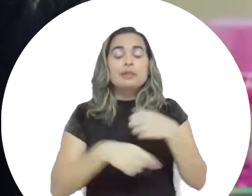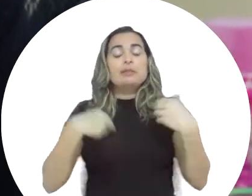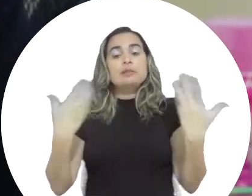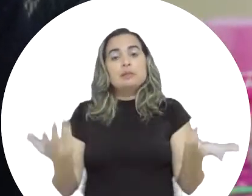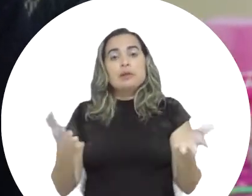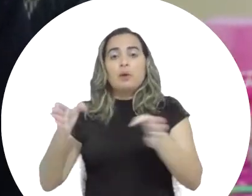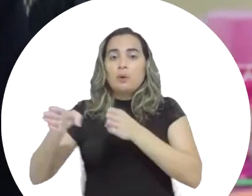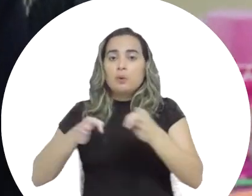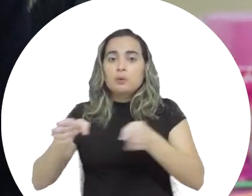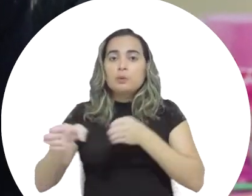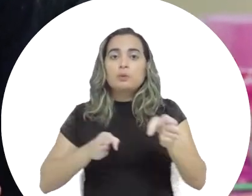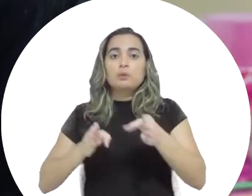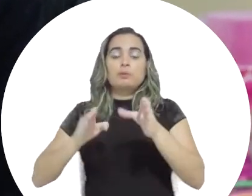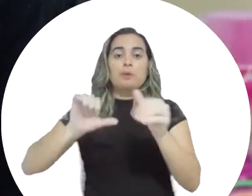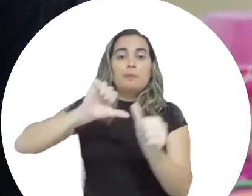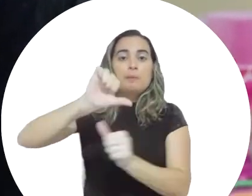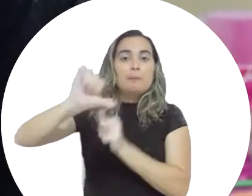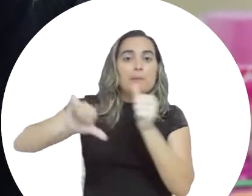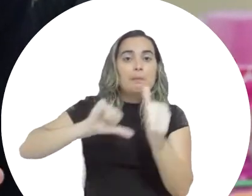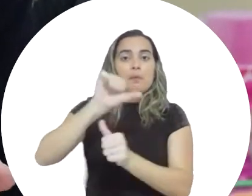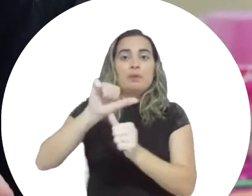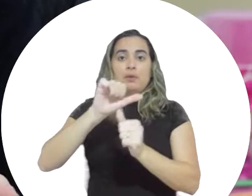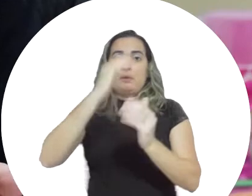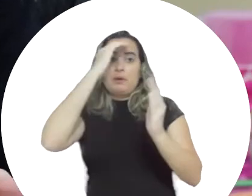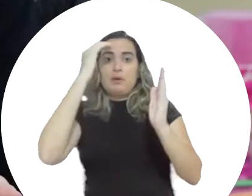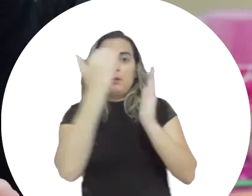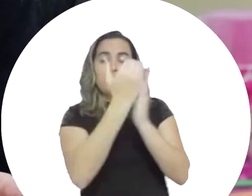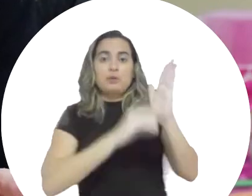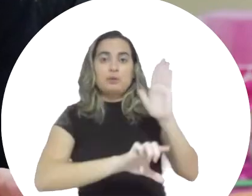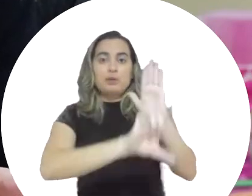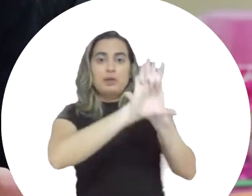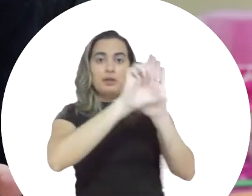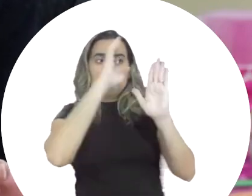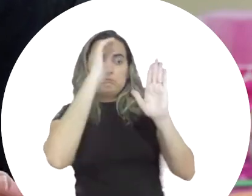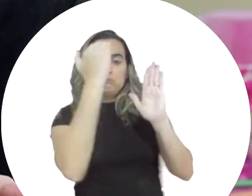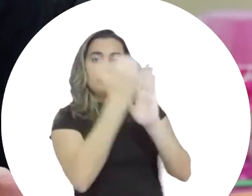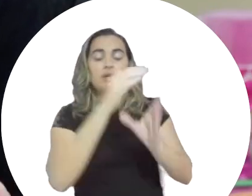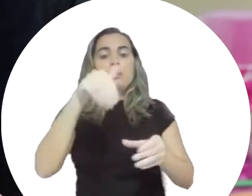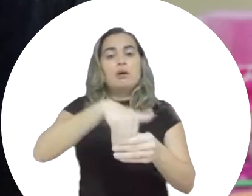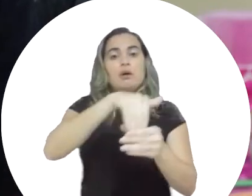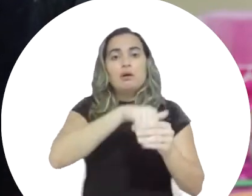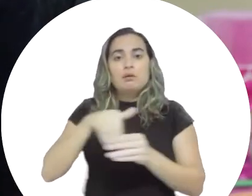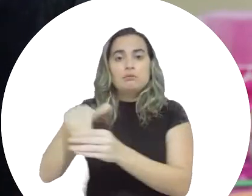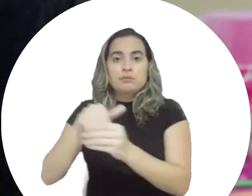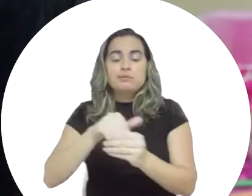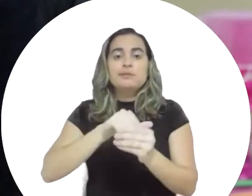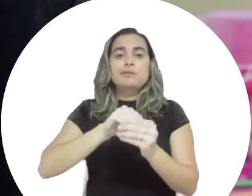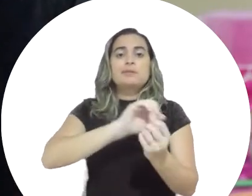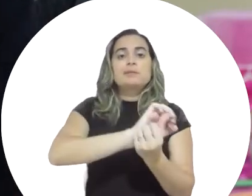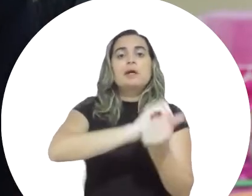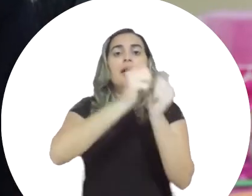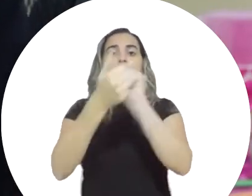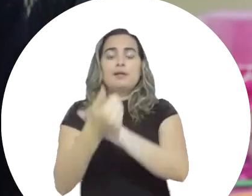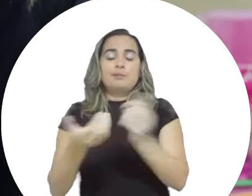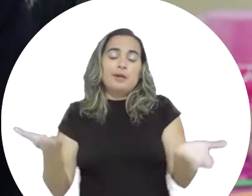da pandemia. Então, todos esses prazos que na lei eleitoral eram estabelecidos em função da data da eleição,